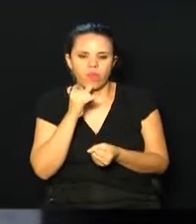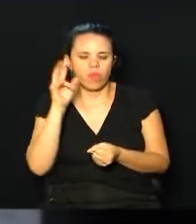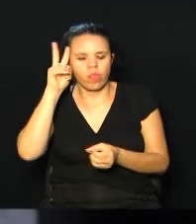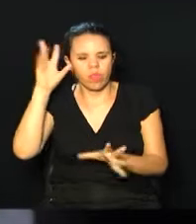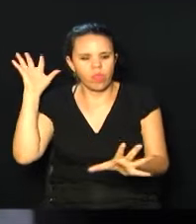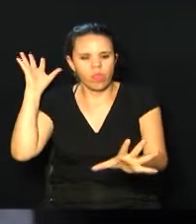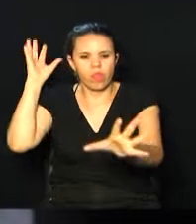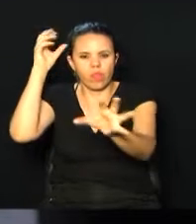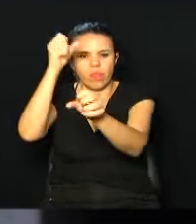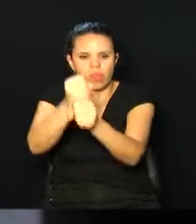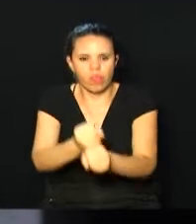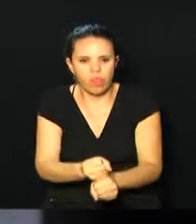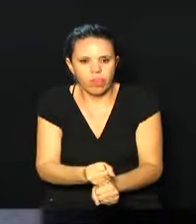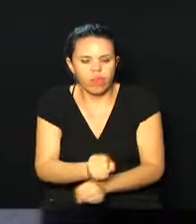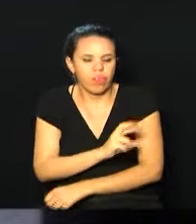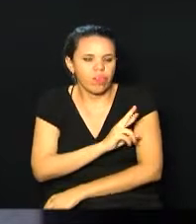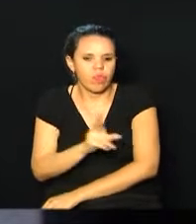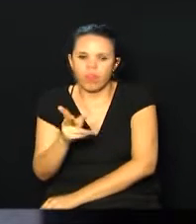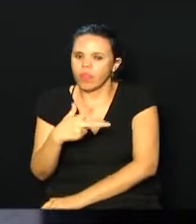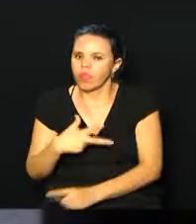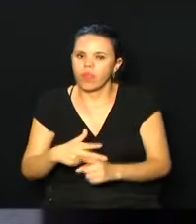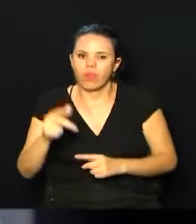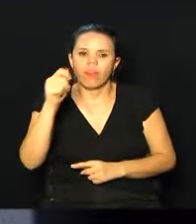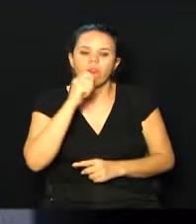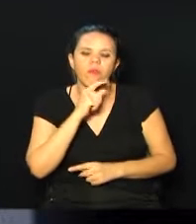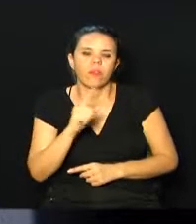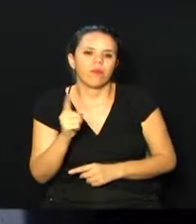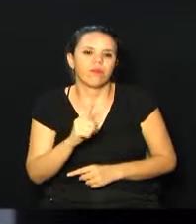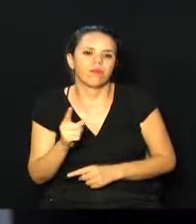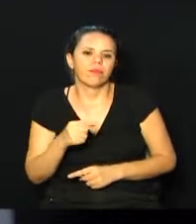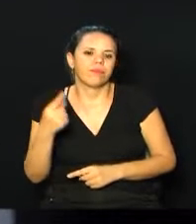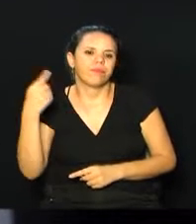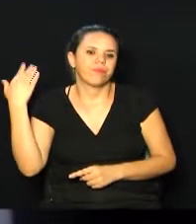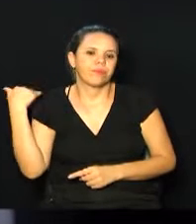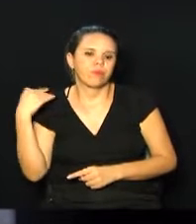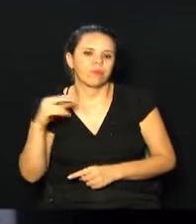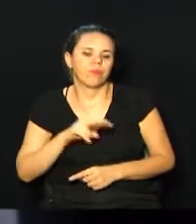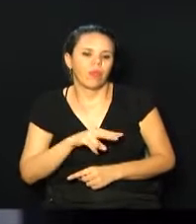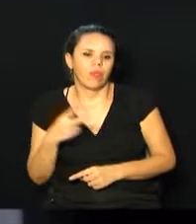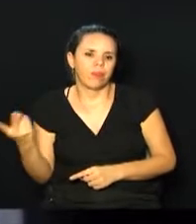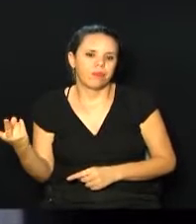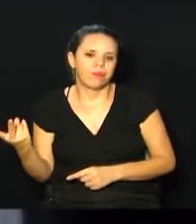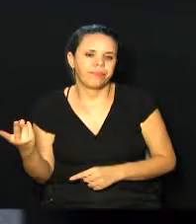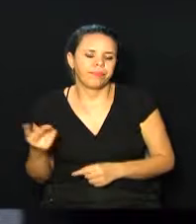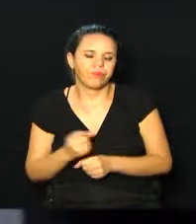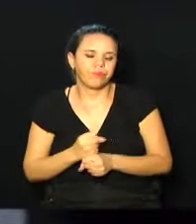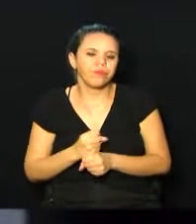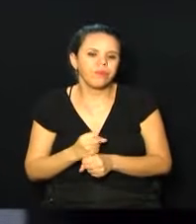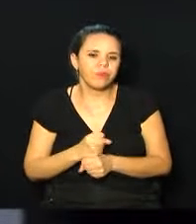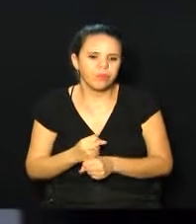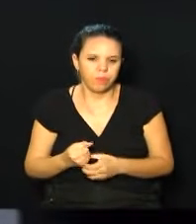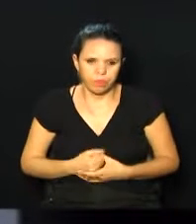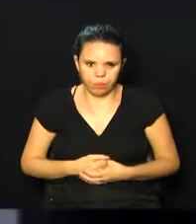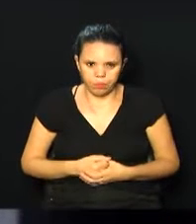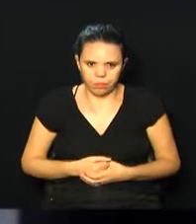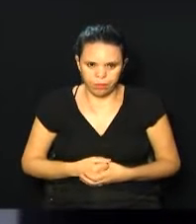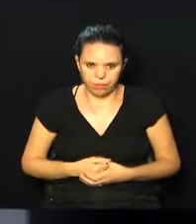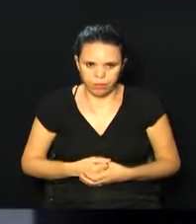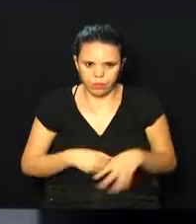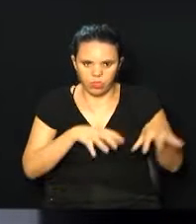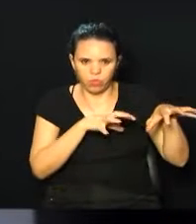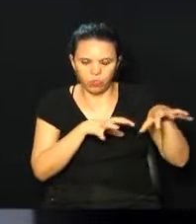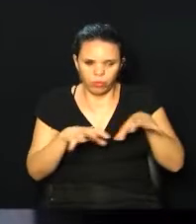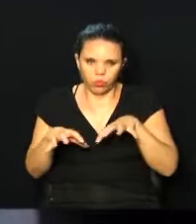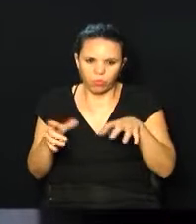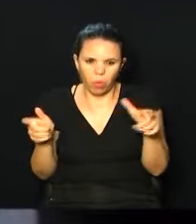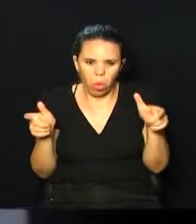histórico, ela não supera as médias históricas. Pelo contrário, em alguns anos até, as chuvas têm ocorrido em